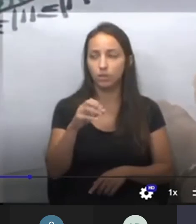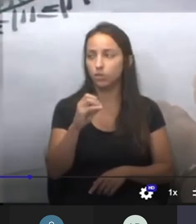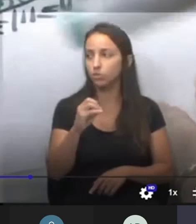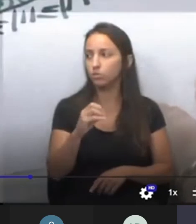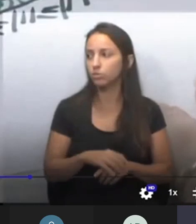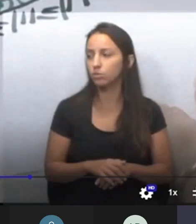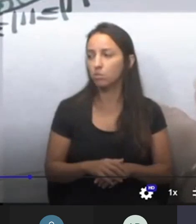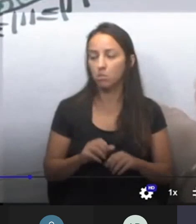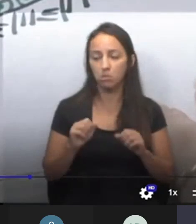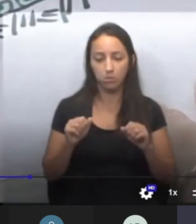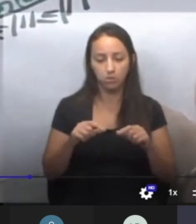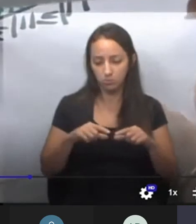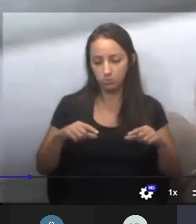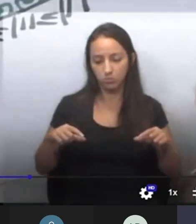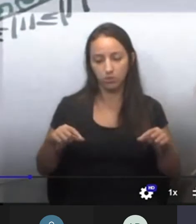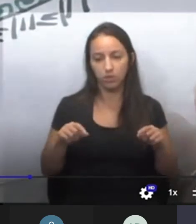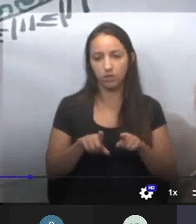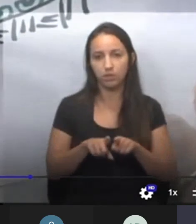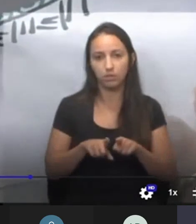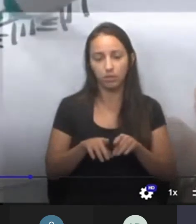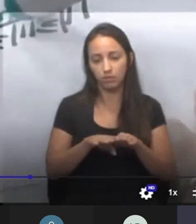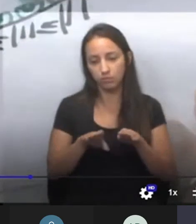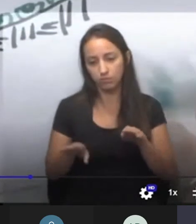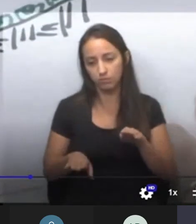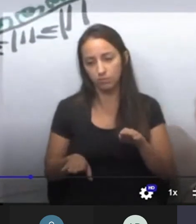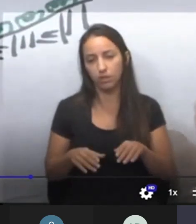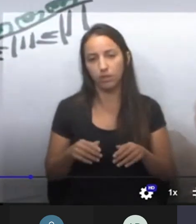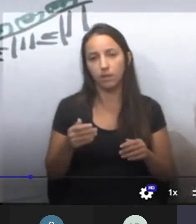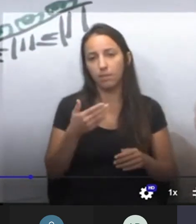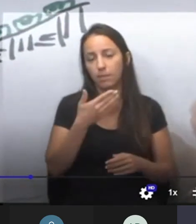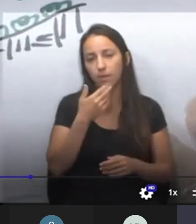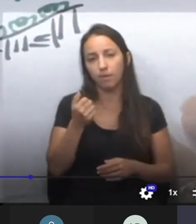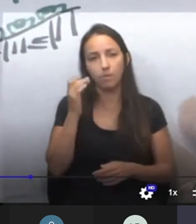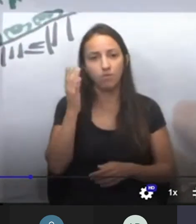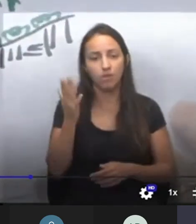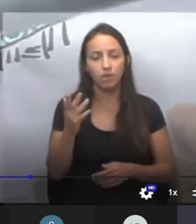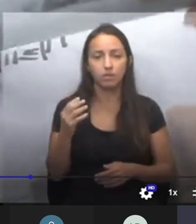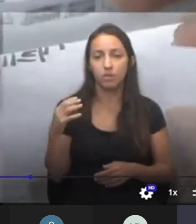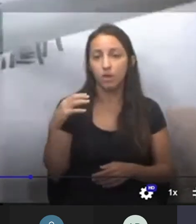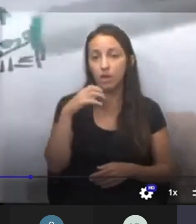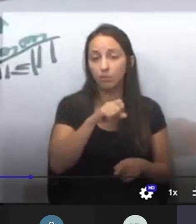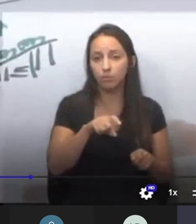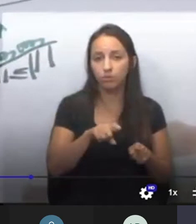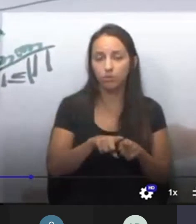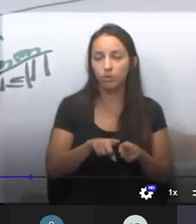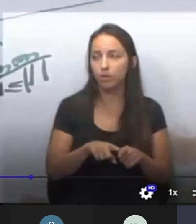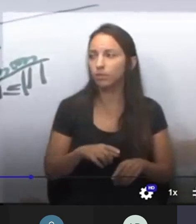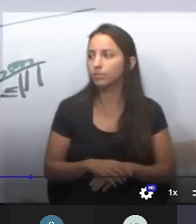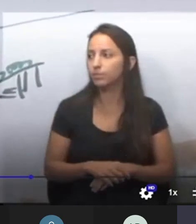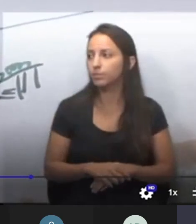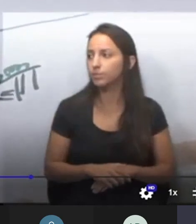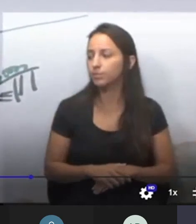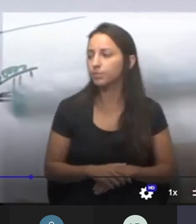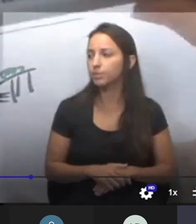pode estar aqui na porção inferior, que fica muito mais fácil e rápido de acessar,